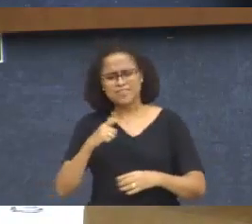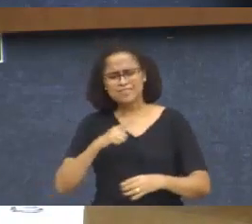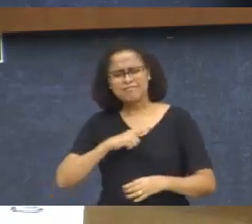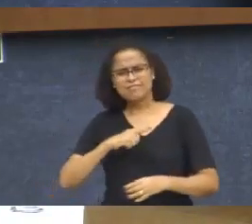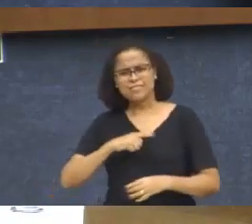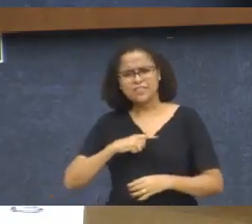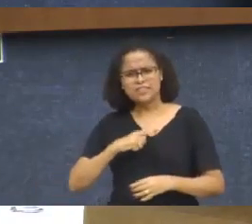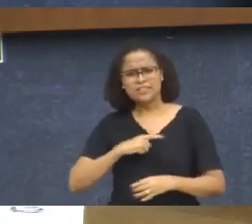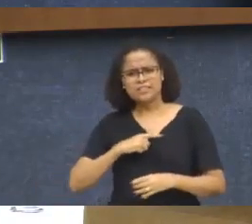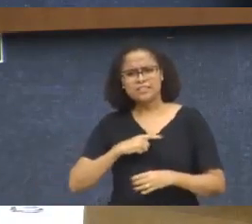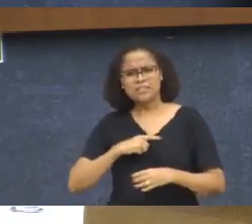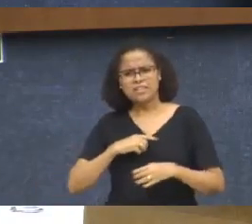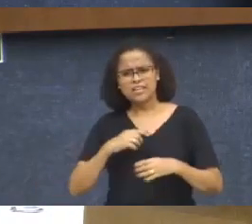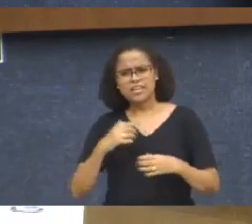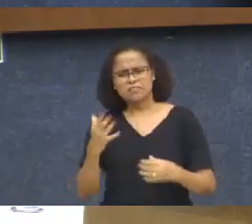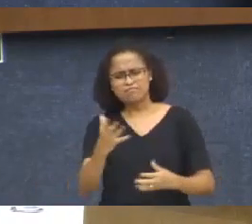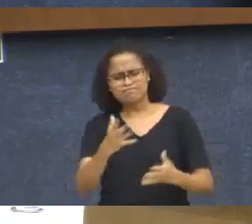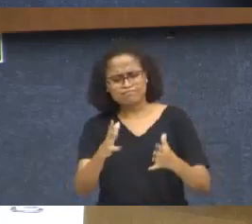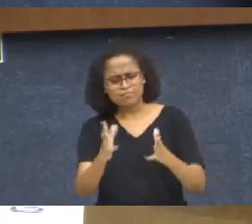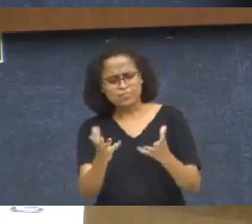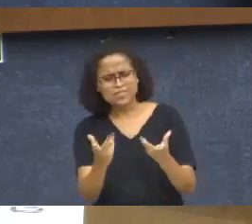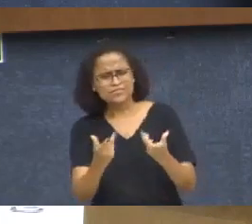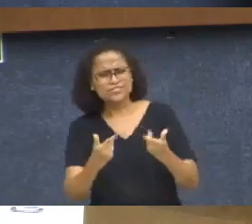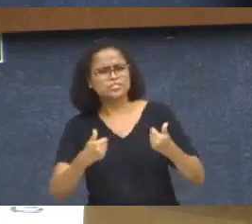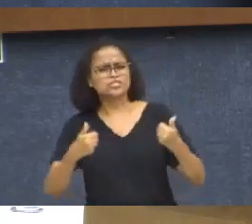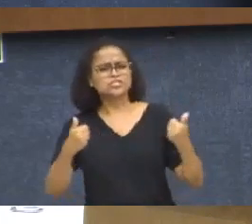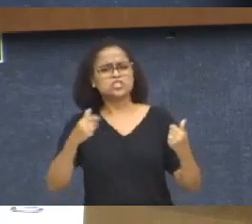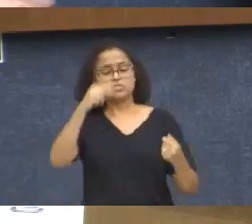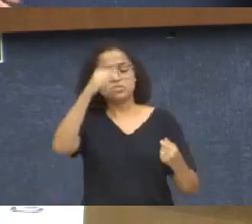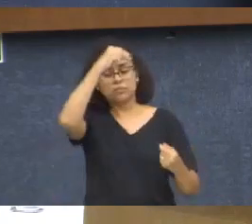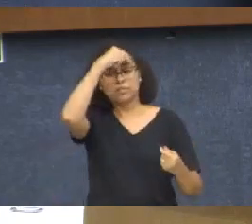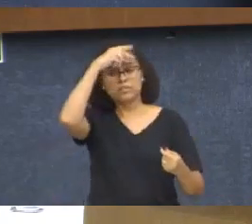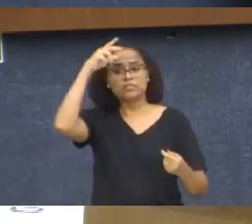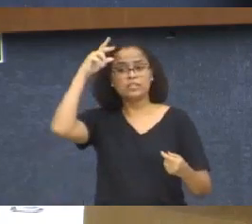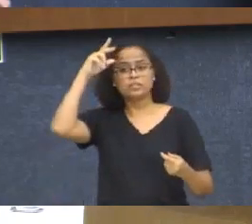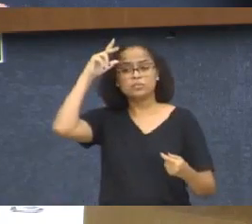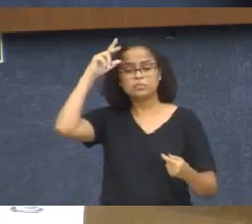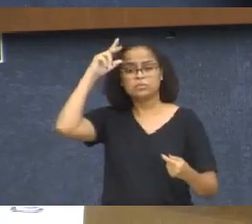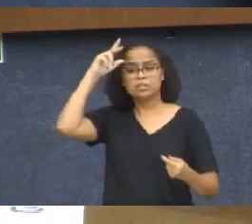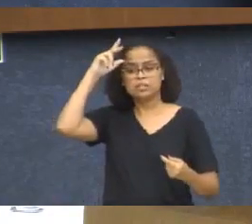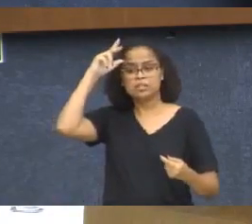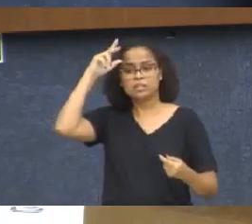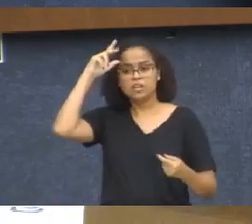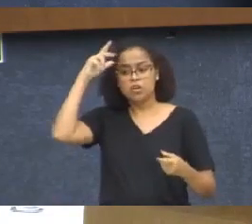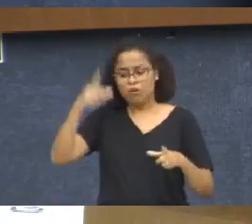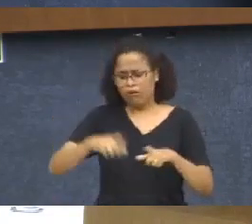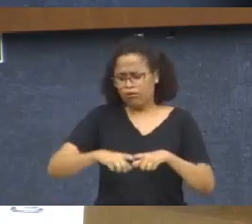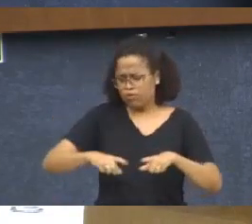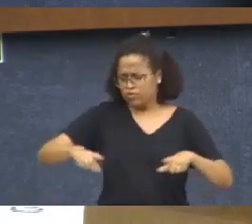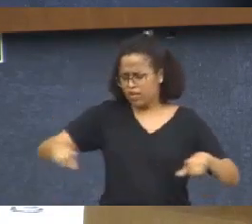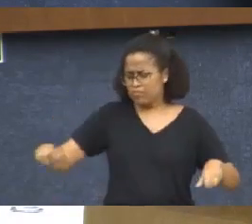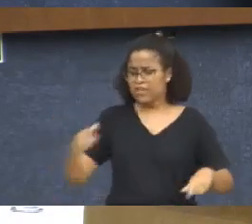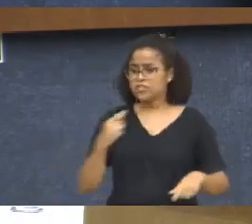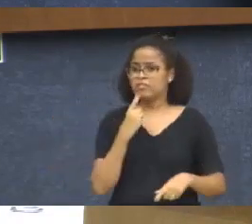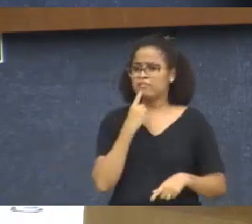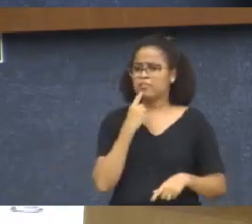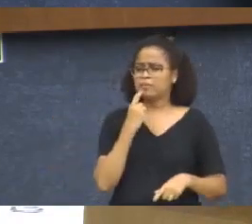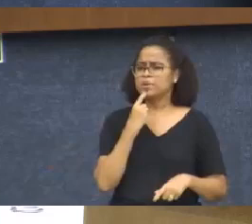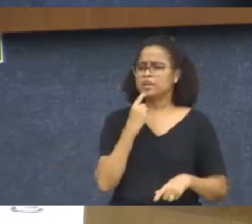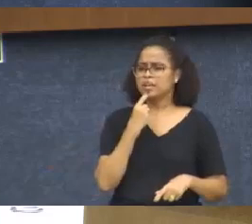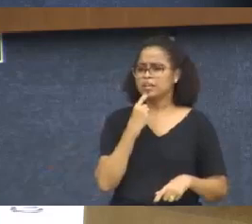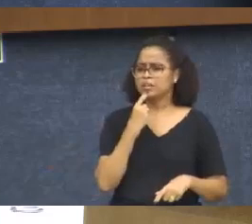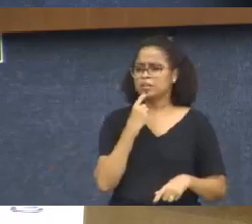prefeitura, o pior é que são recebidos com tapete vermelho, tem que ser vermelho mesmo, porque eles são todos